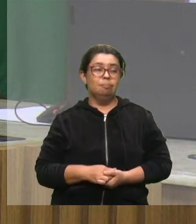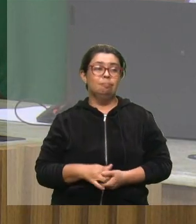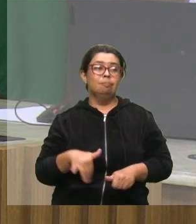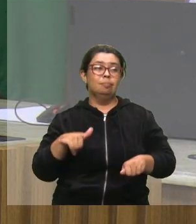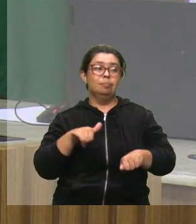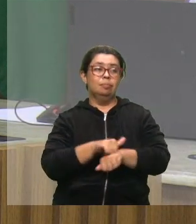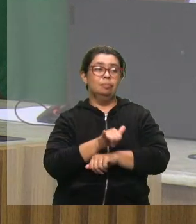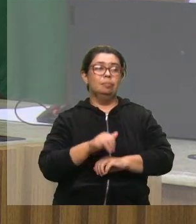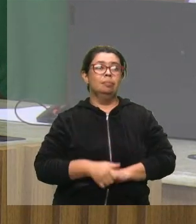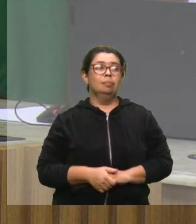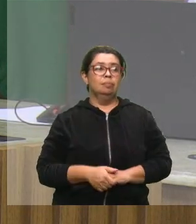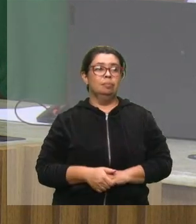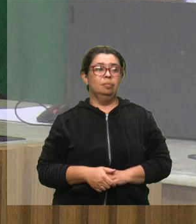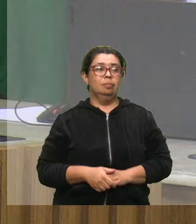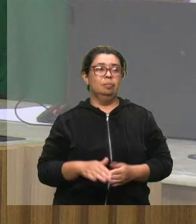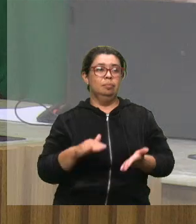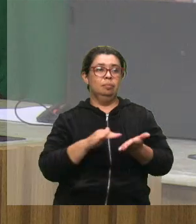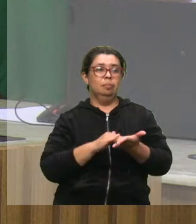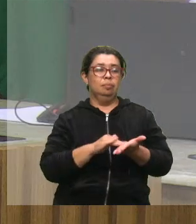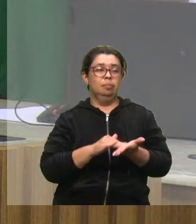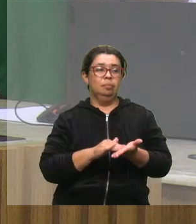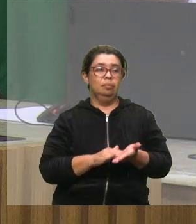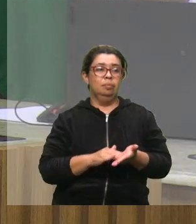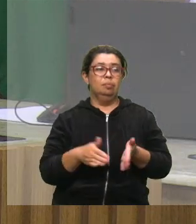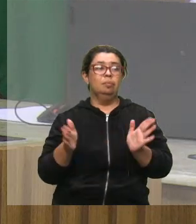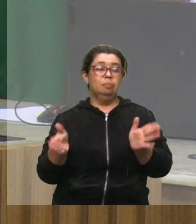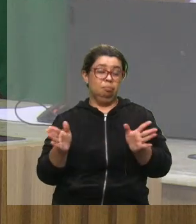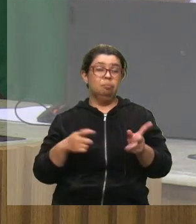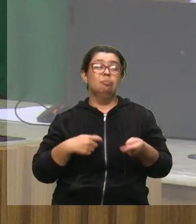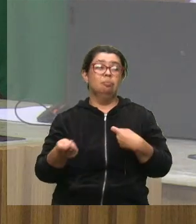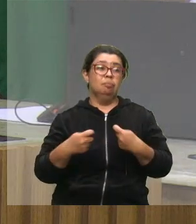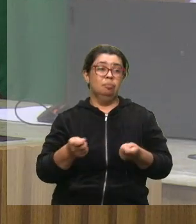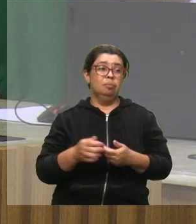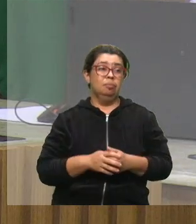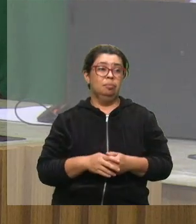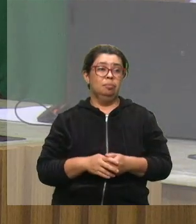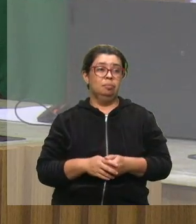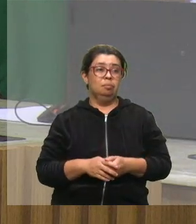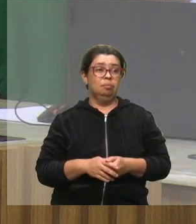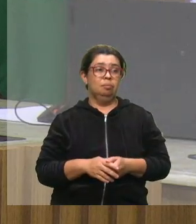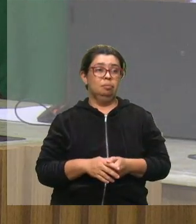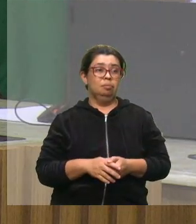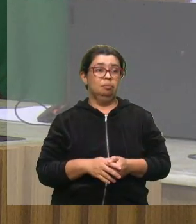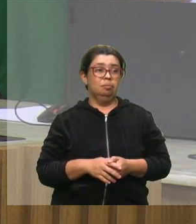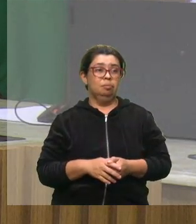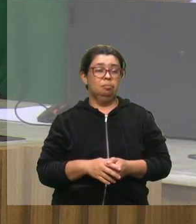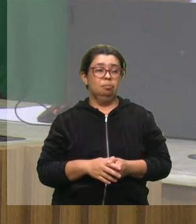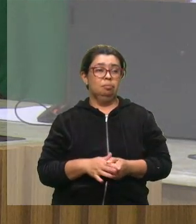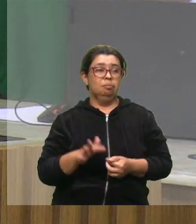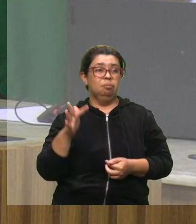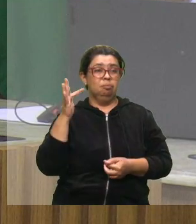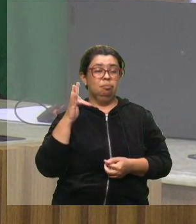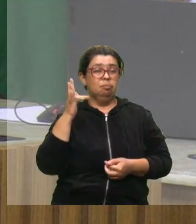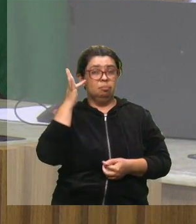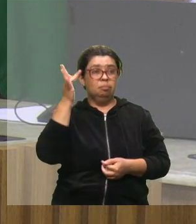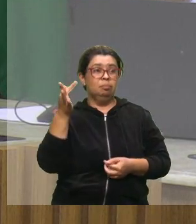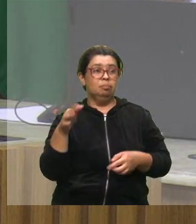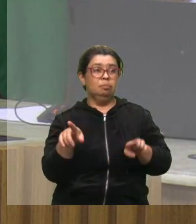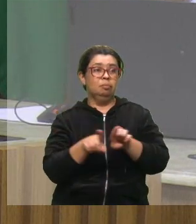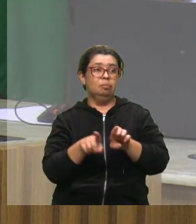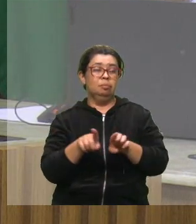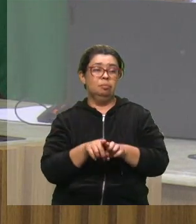ausência dos secretários da atual administração e da futura também. Vejo só uma integrante da